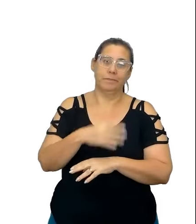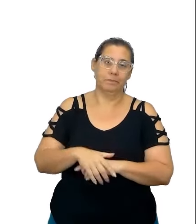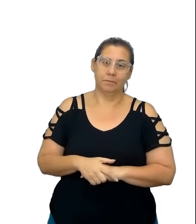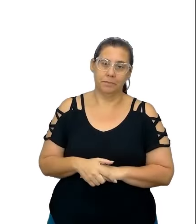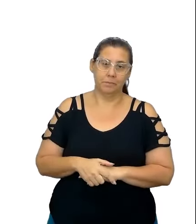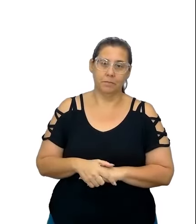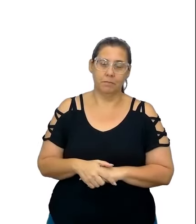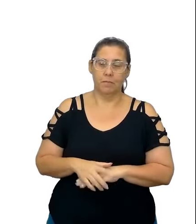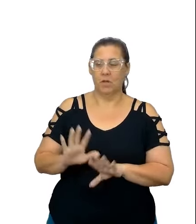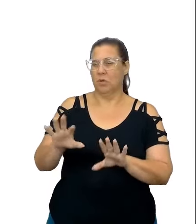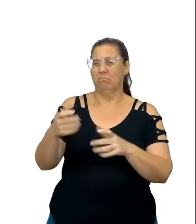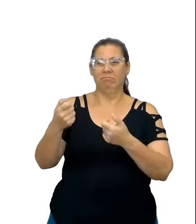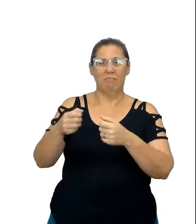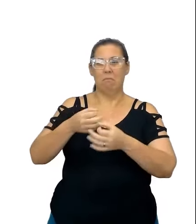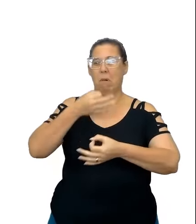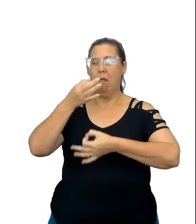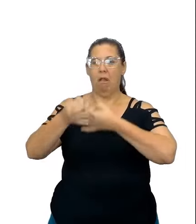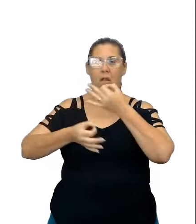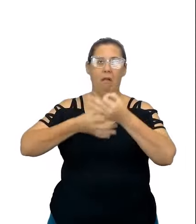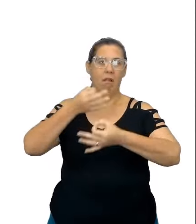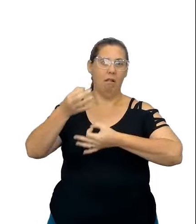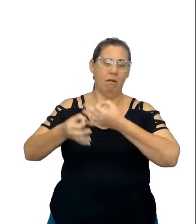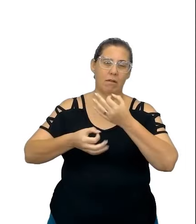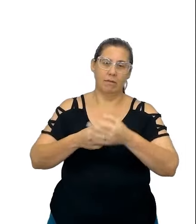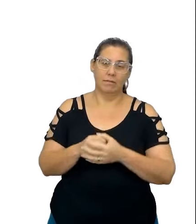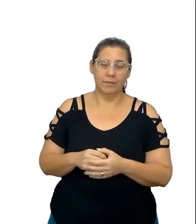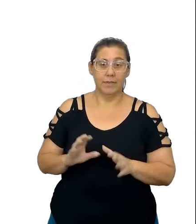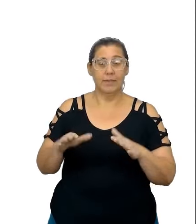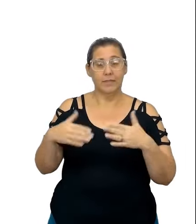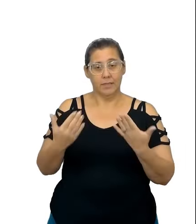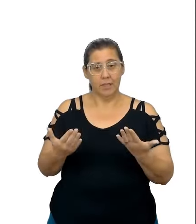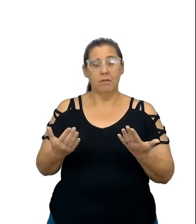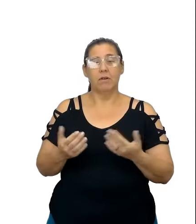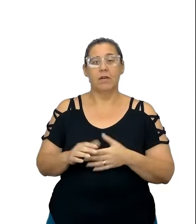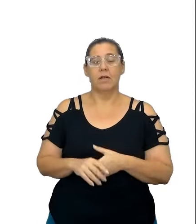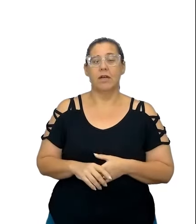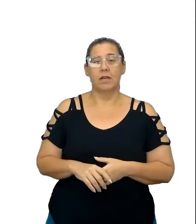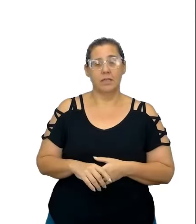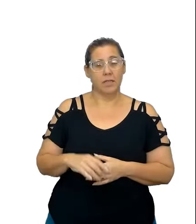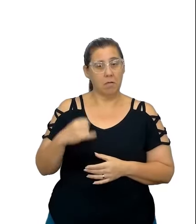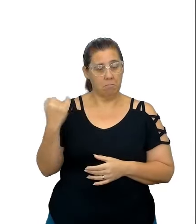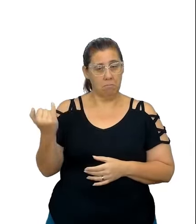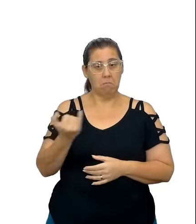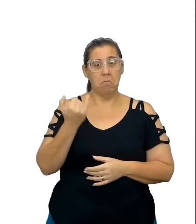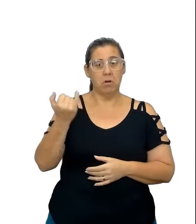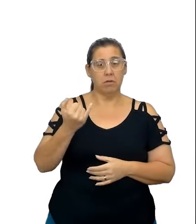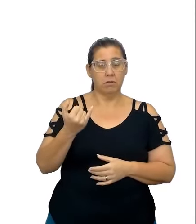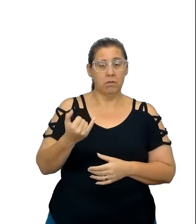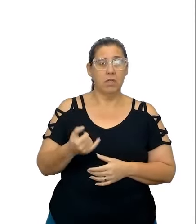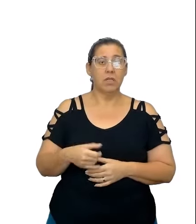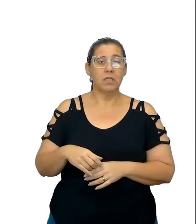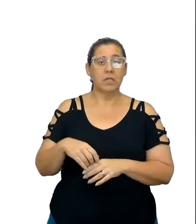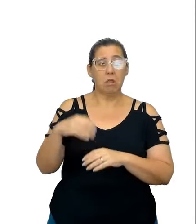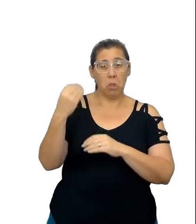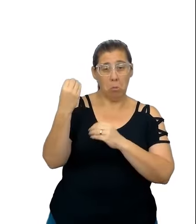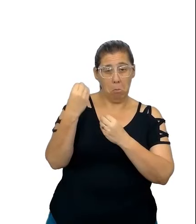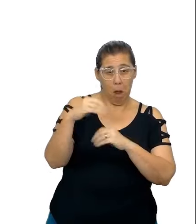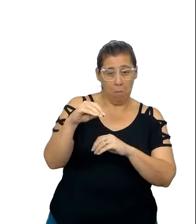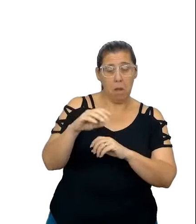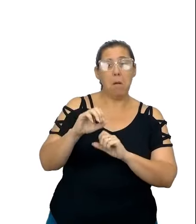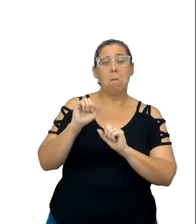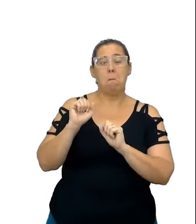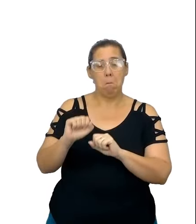aquilo merece a crítica que está recebendo. Então, é esse o traço do meme. E sempre lembrando, o meme pode